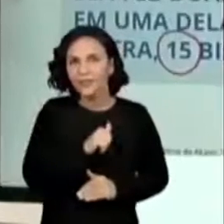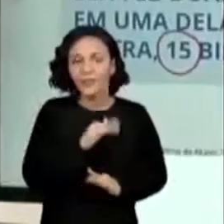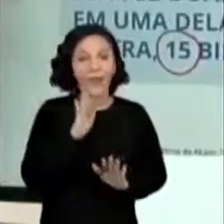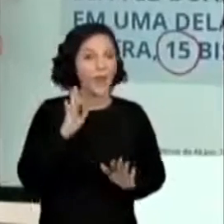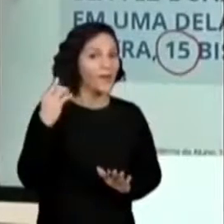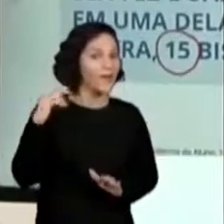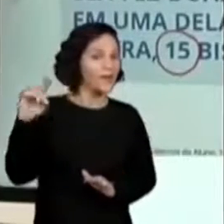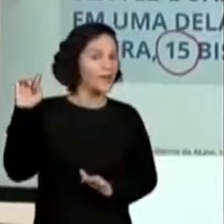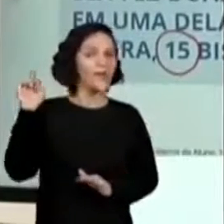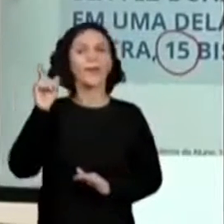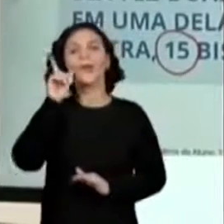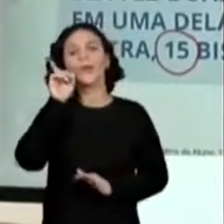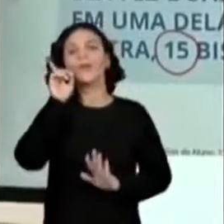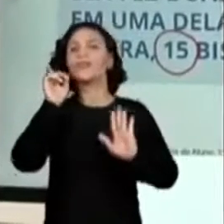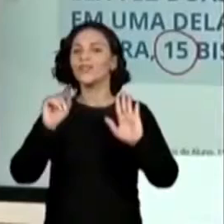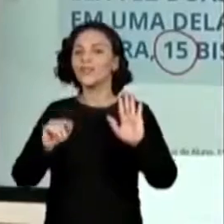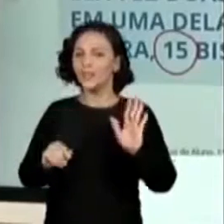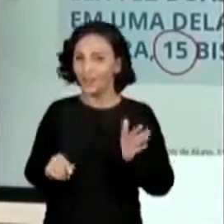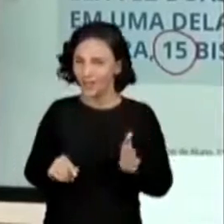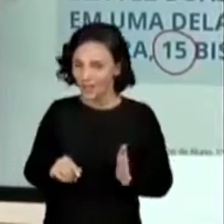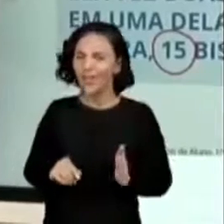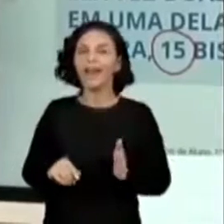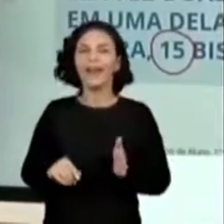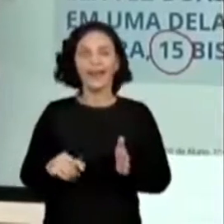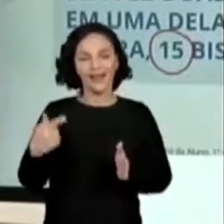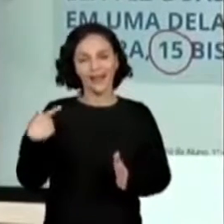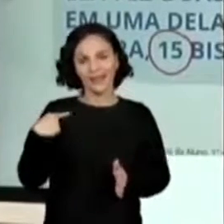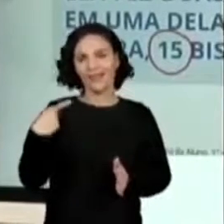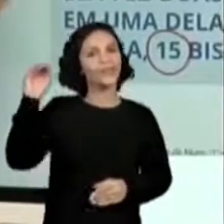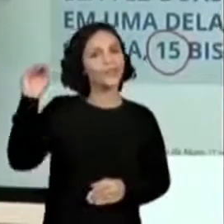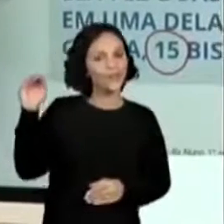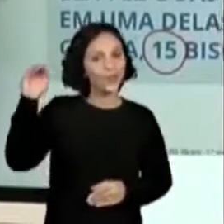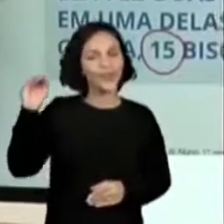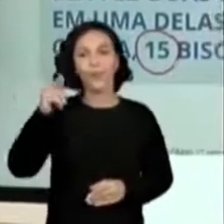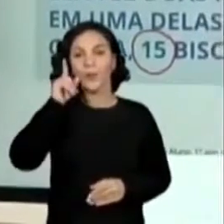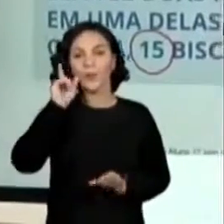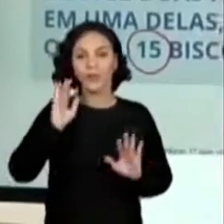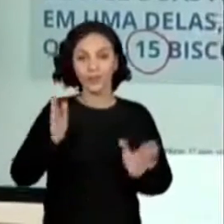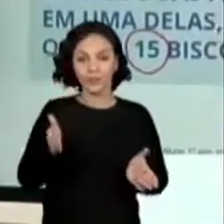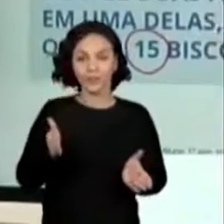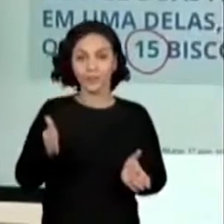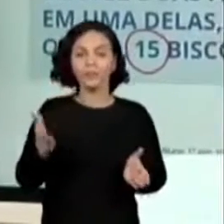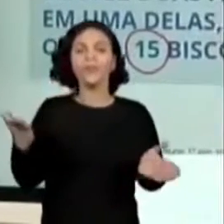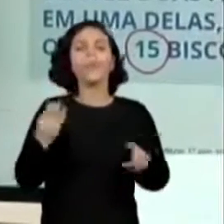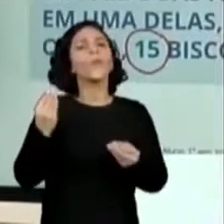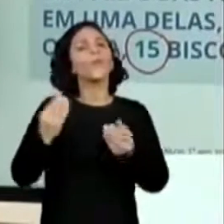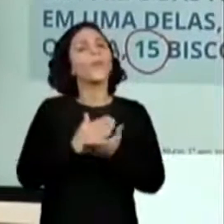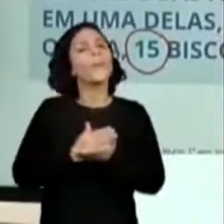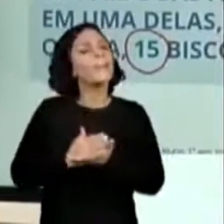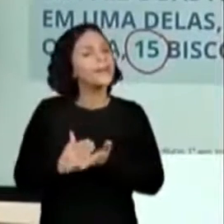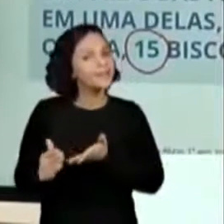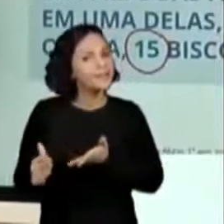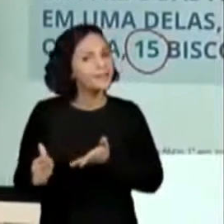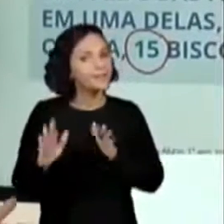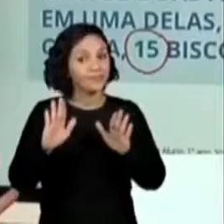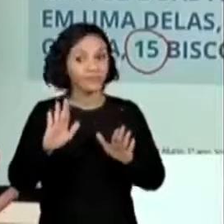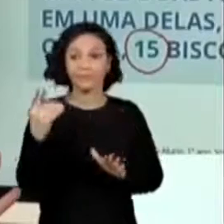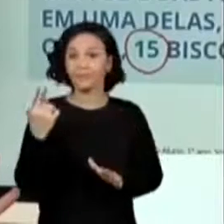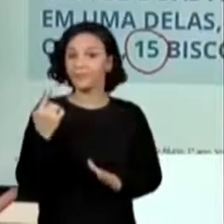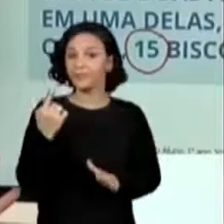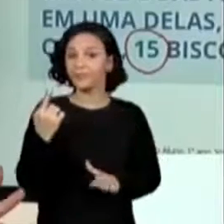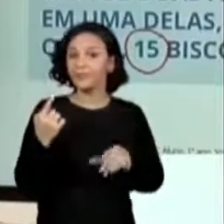eu já fiz isso. Ontem eu fiz aqui bastante com eles, eu e a professora Joy. Como que a gente pode agora começar? Primeiro a gente precisa do